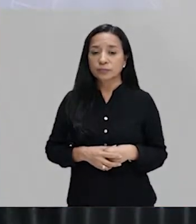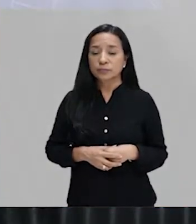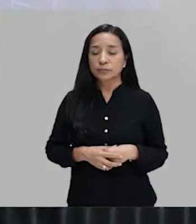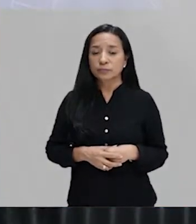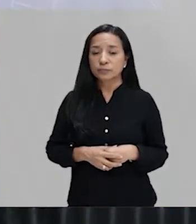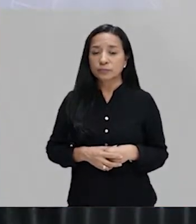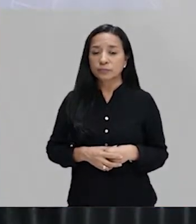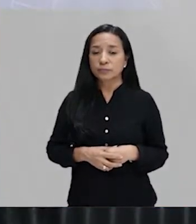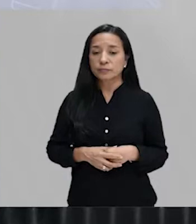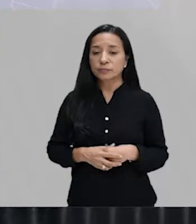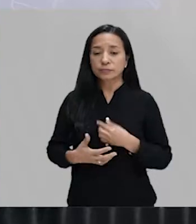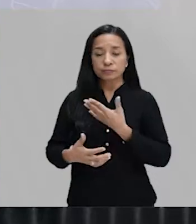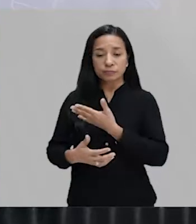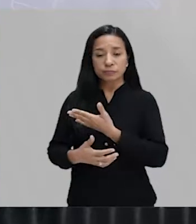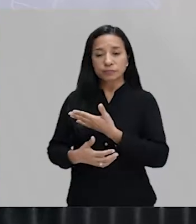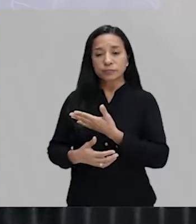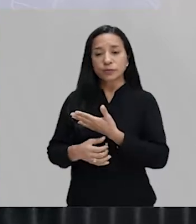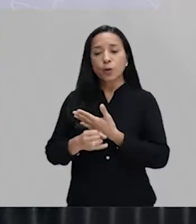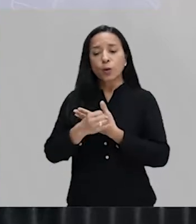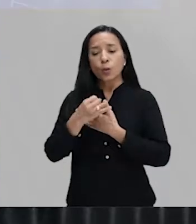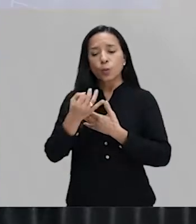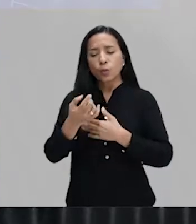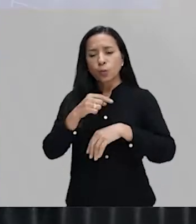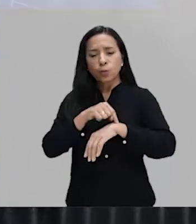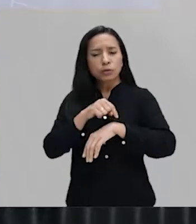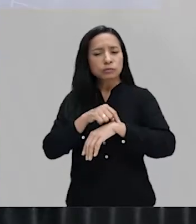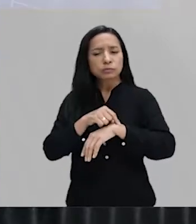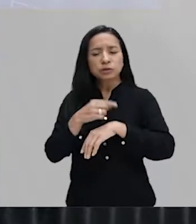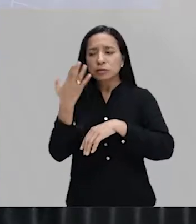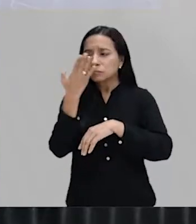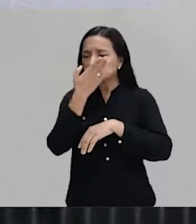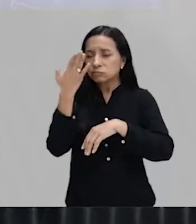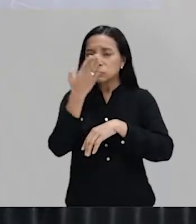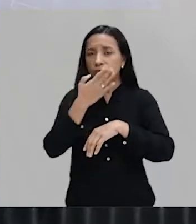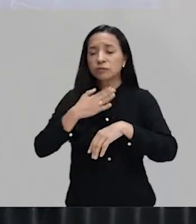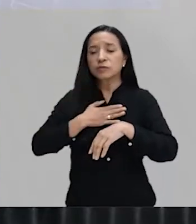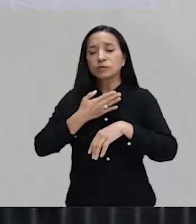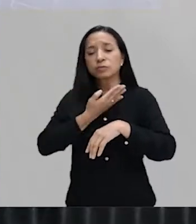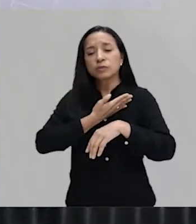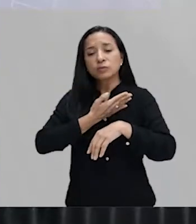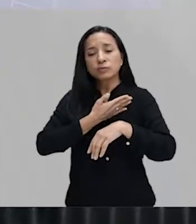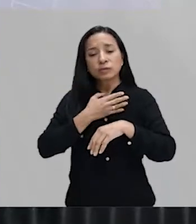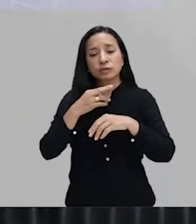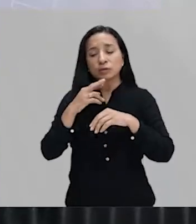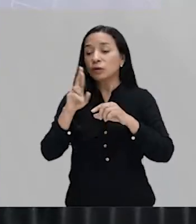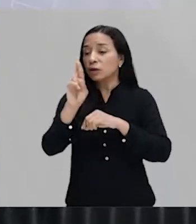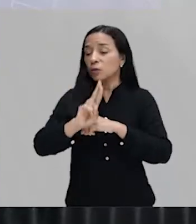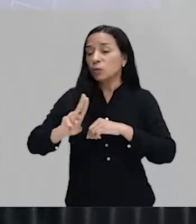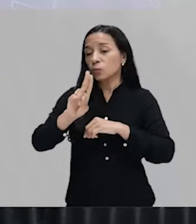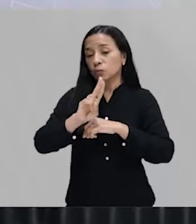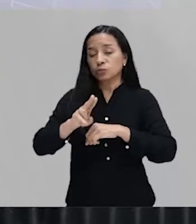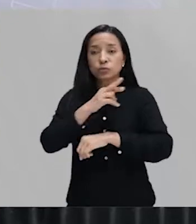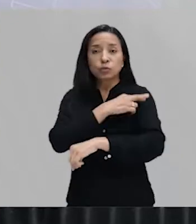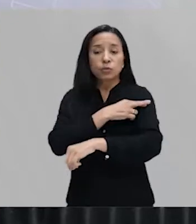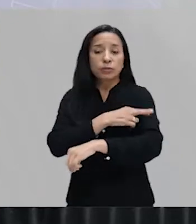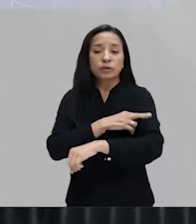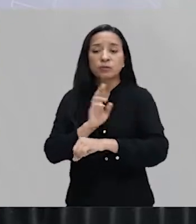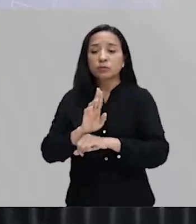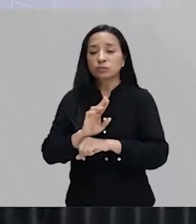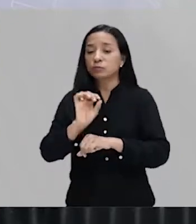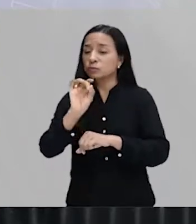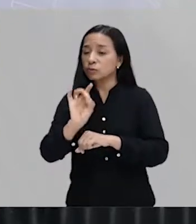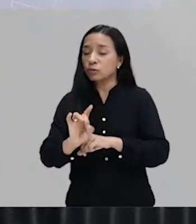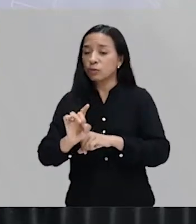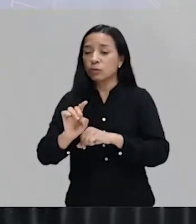Aí, no caso, ele nem usou como pronome possessivo, mas como um recurso mesmo de expressão. Volte aqui, seu grande